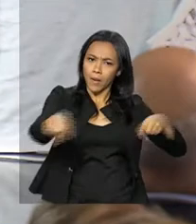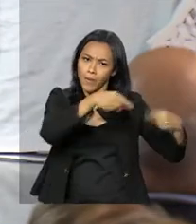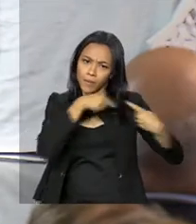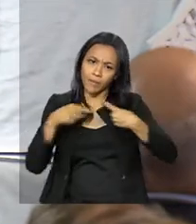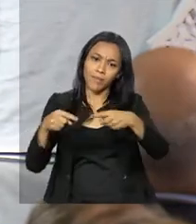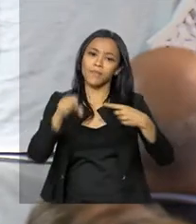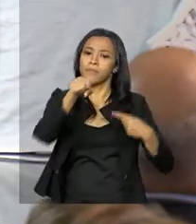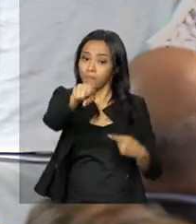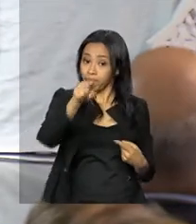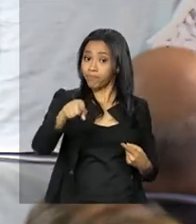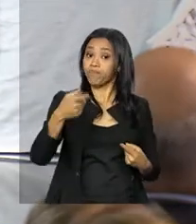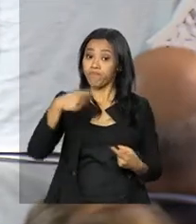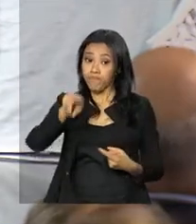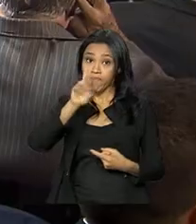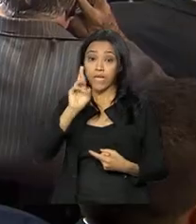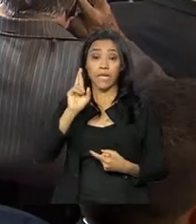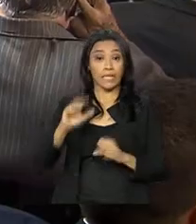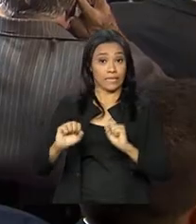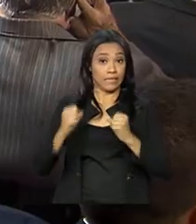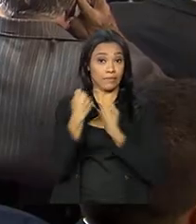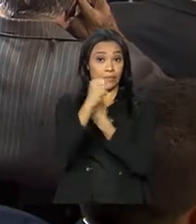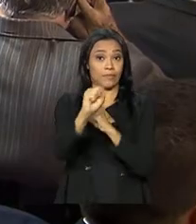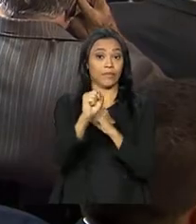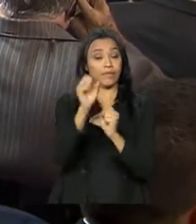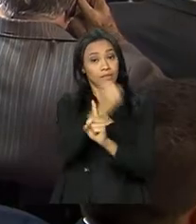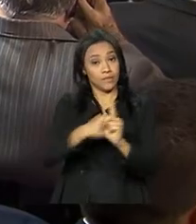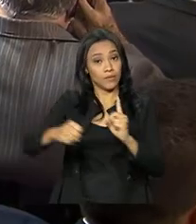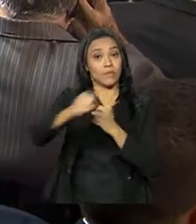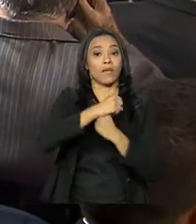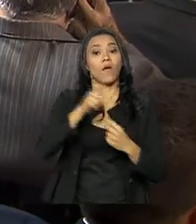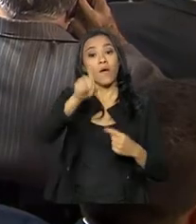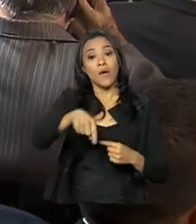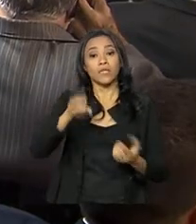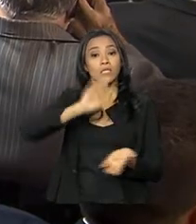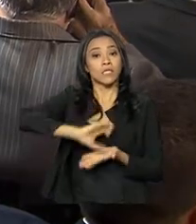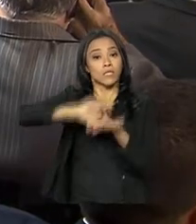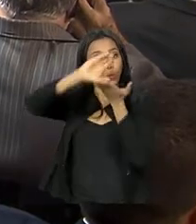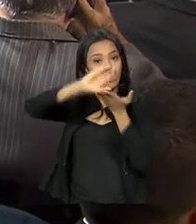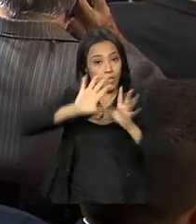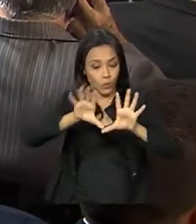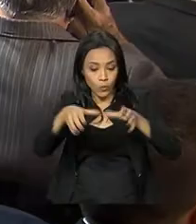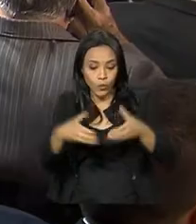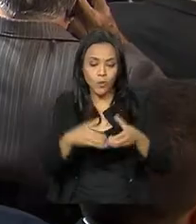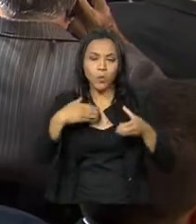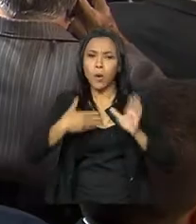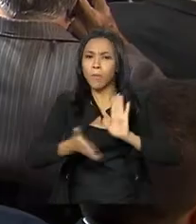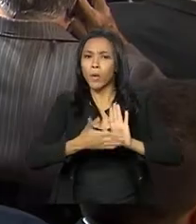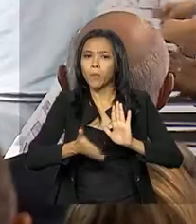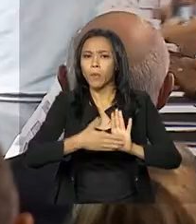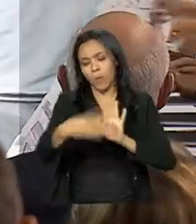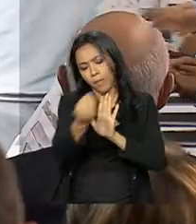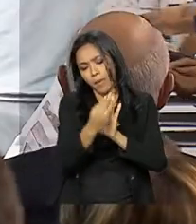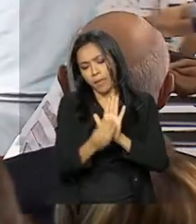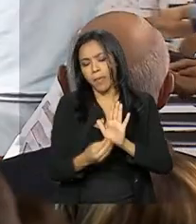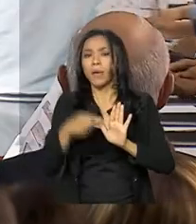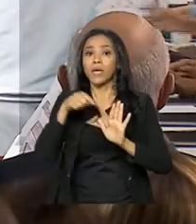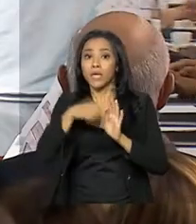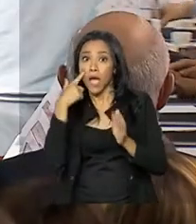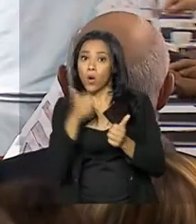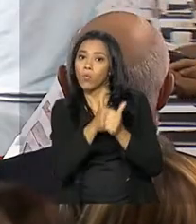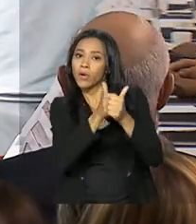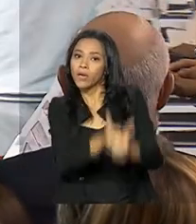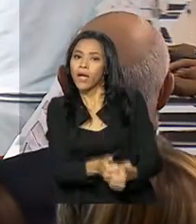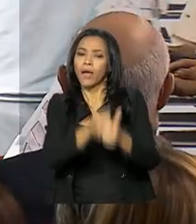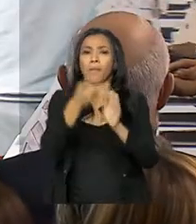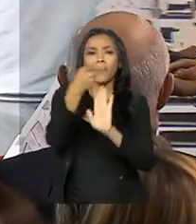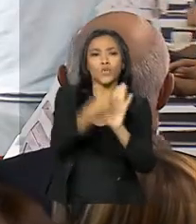Pública e Defesa Social. O colegiado vai ter o papel central para formular, propor e acompanhar políticas públicas,